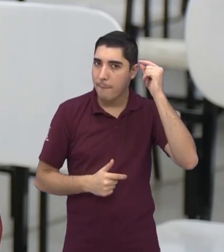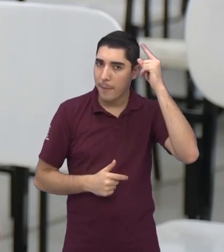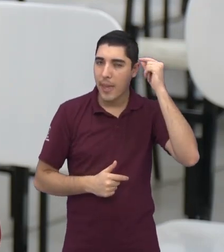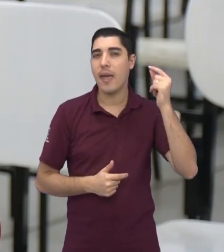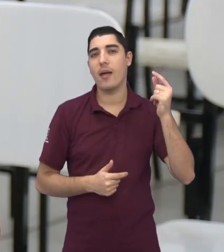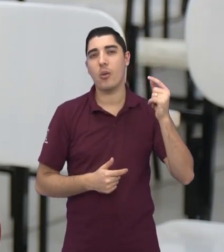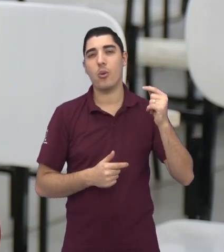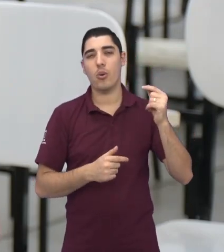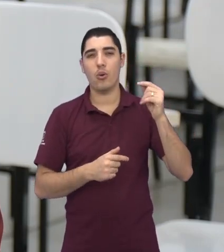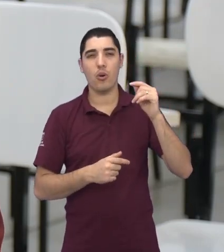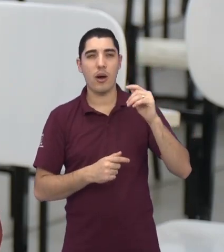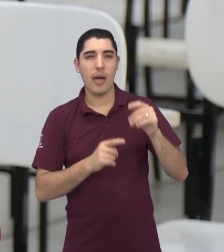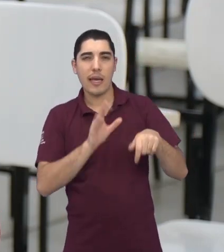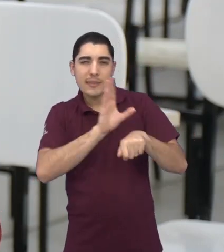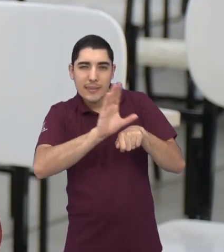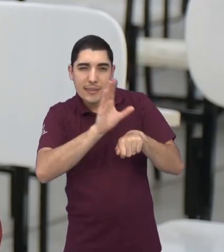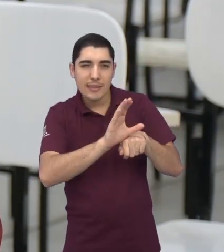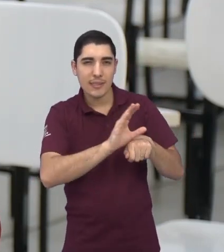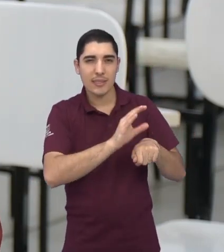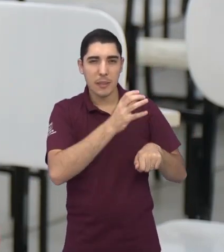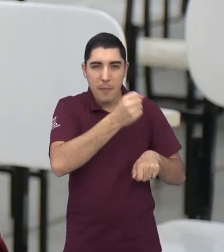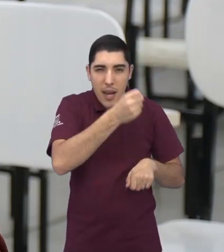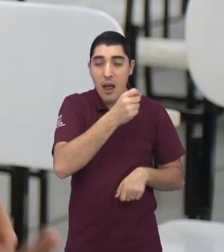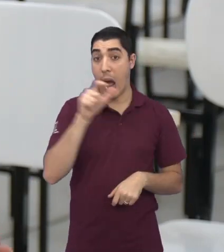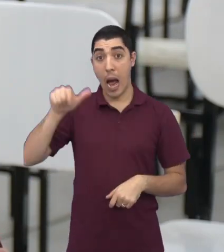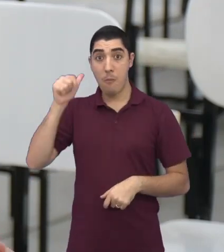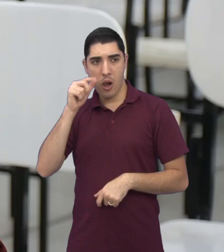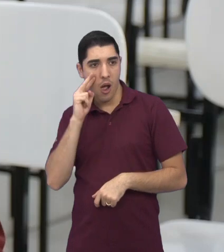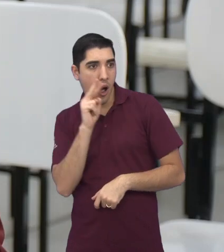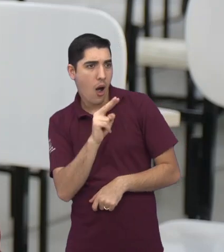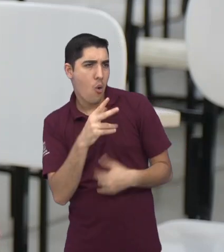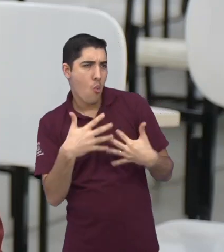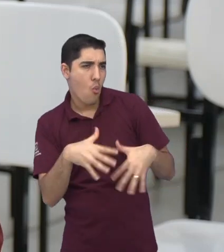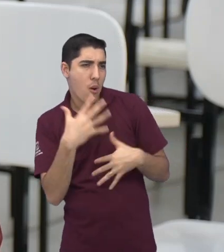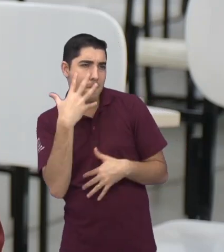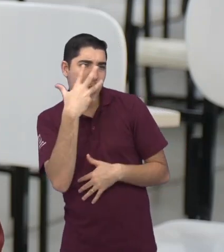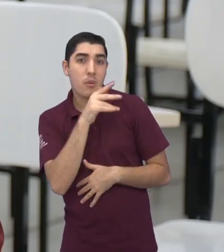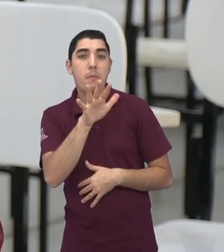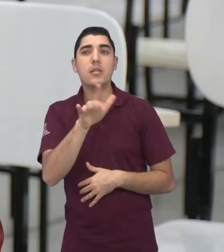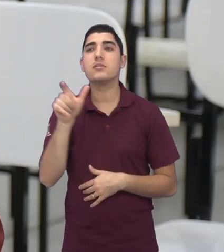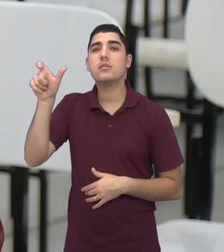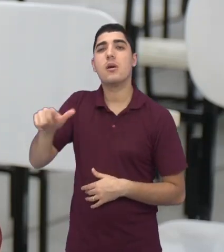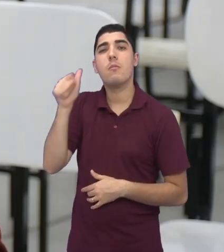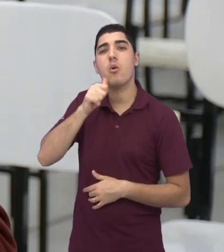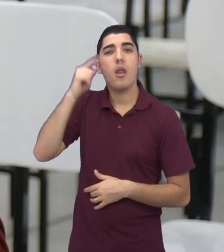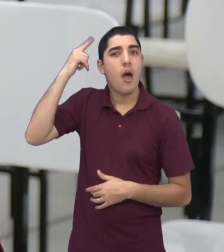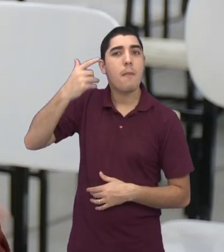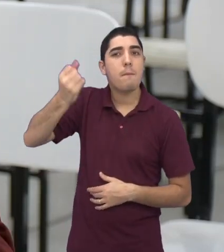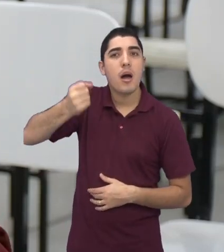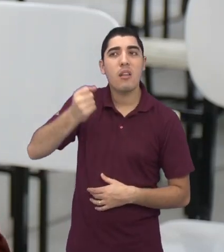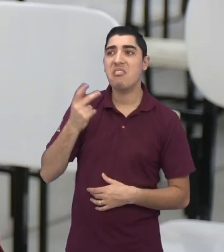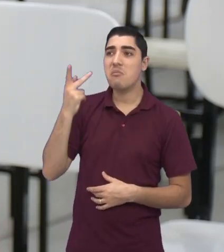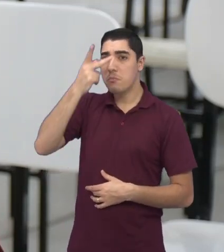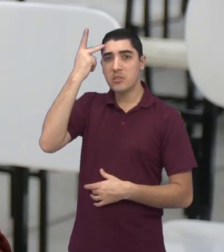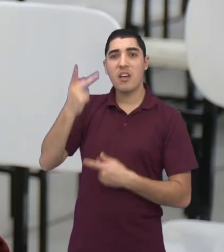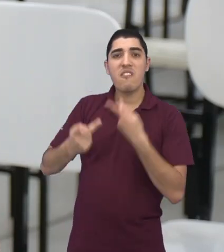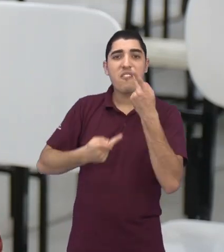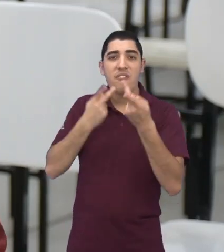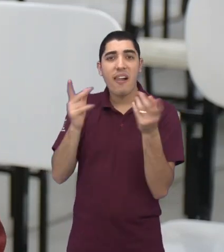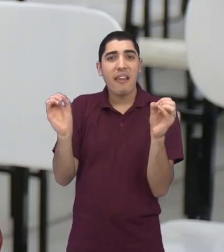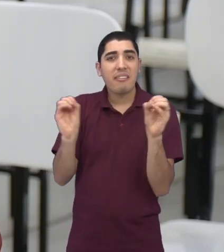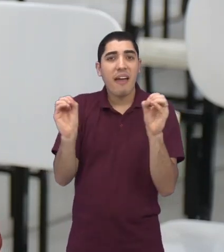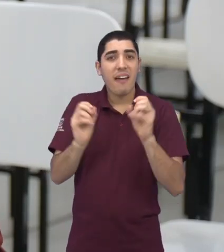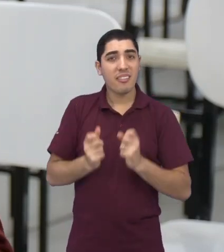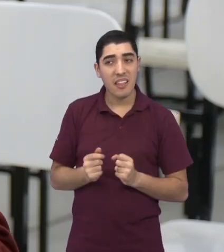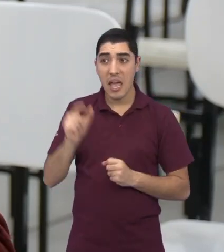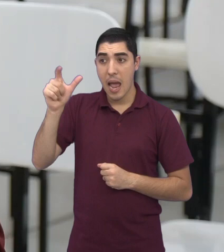as mulheres acham um charme. Mas alguém lembra de alguma mulher grisalha e que as pessoas acham